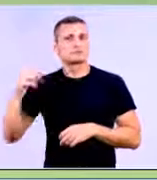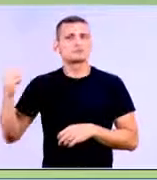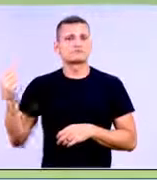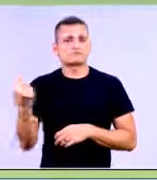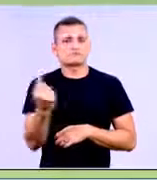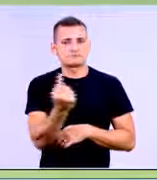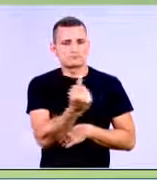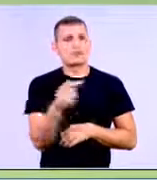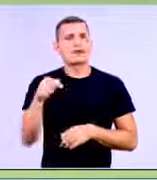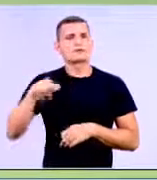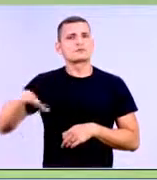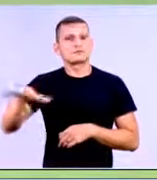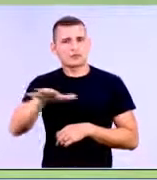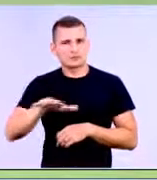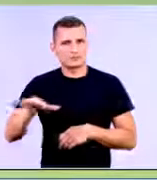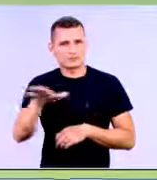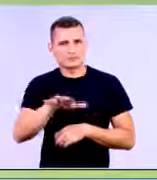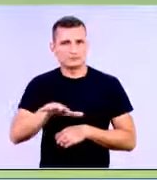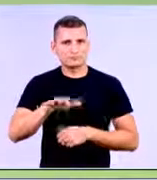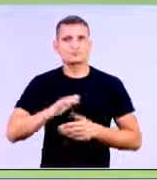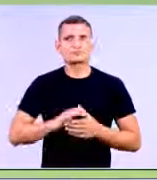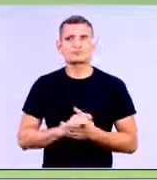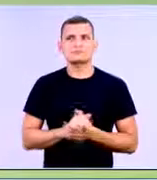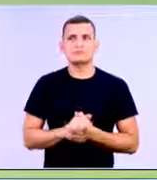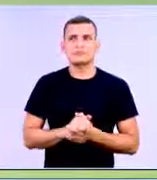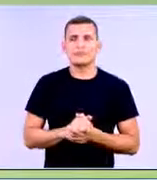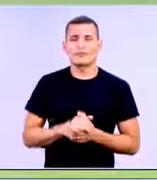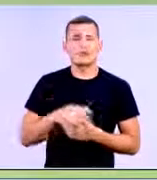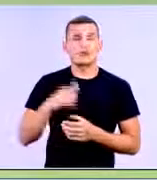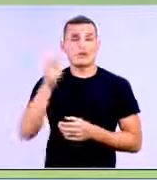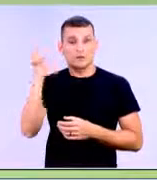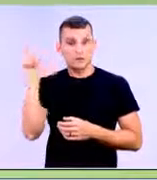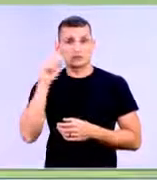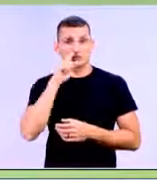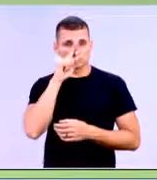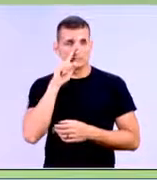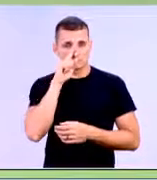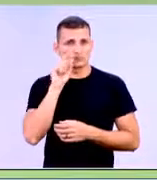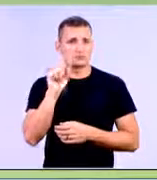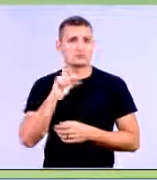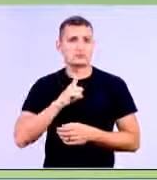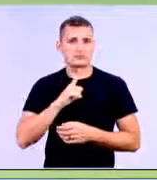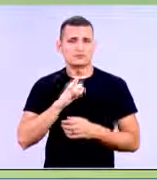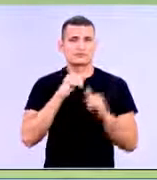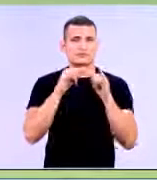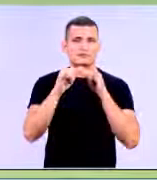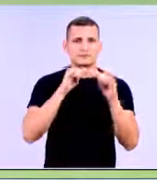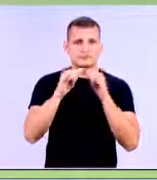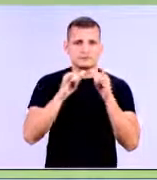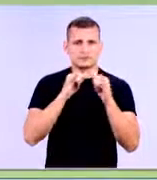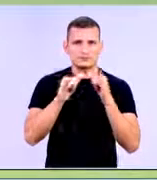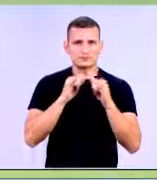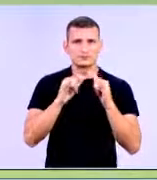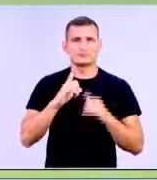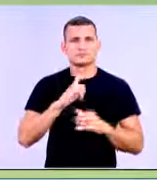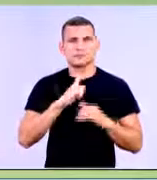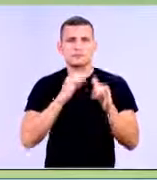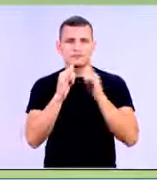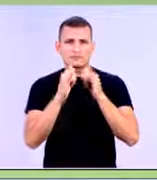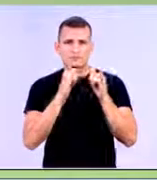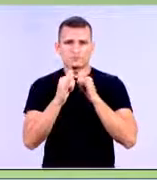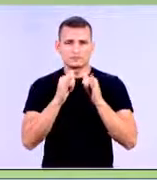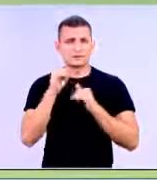naquele espaço, né? Com relação a outros riscos, o que nós temos? As informações. Tem informações que